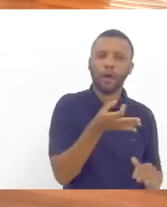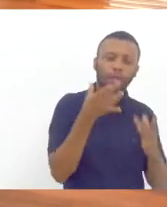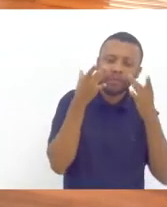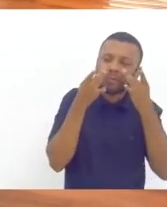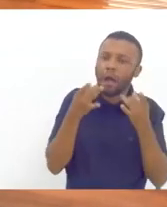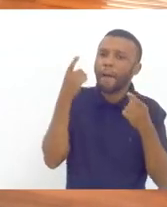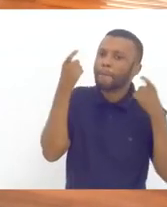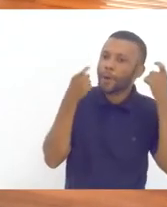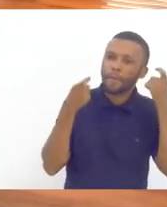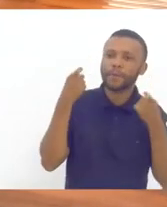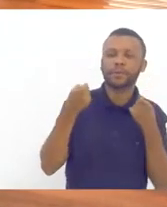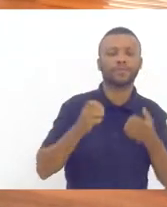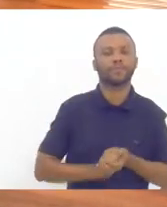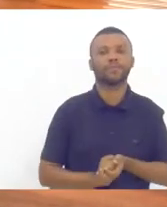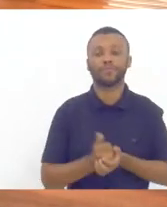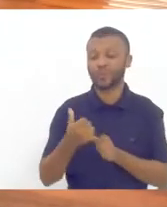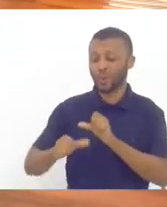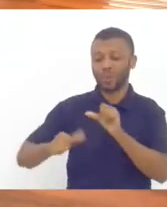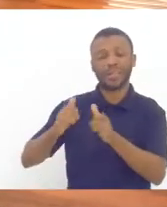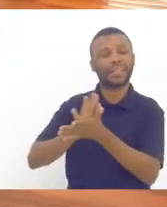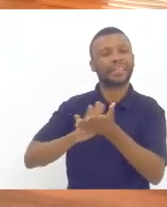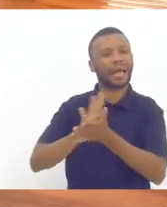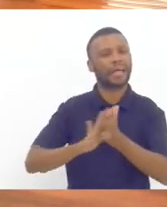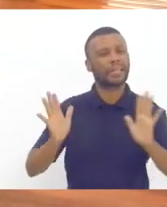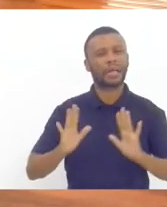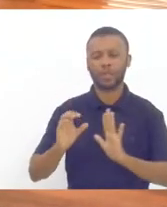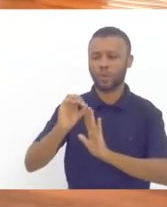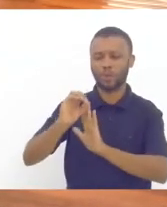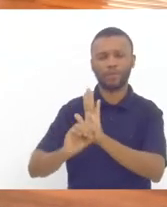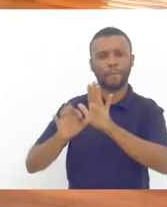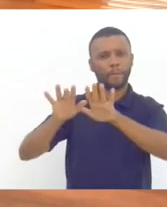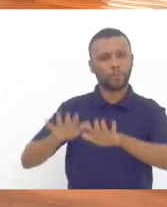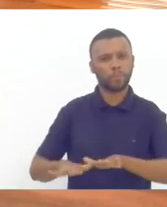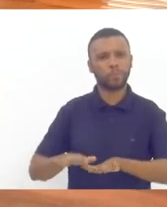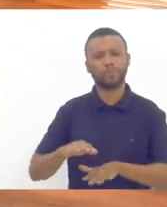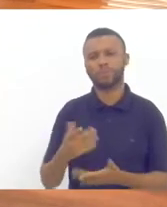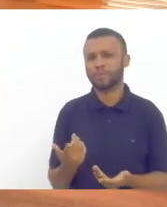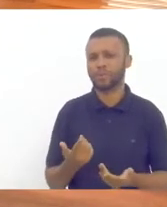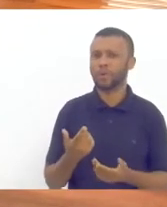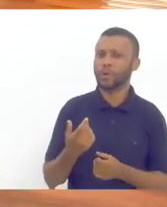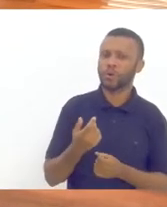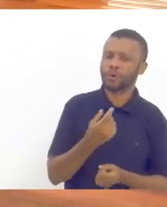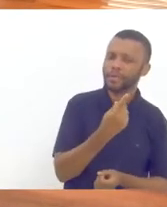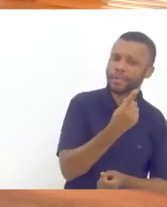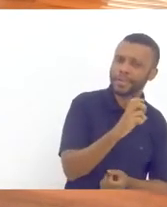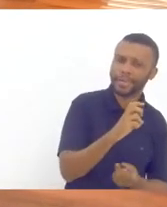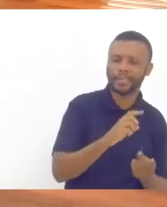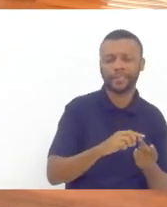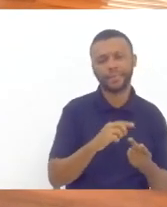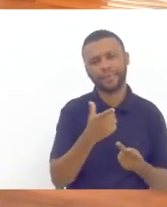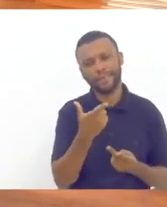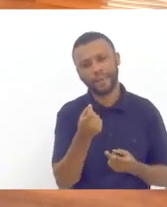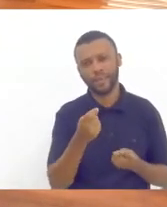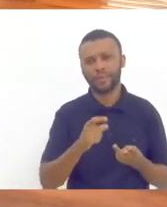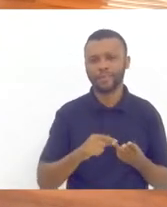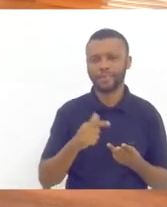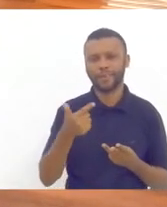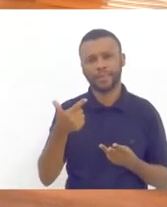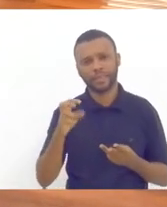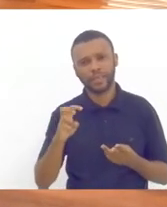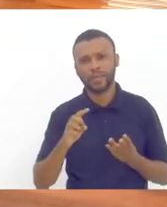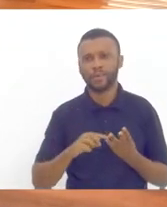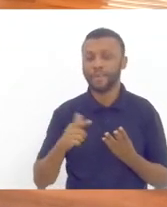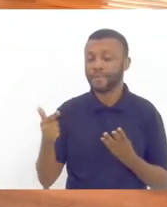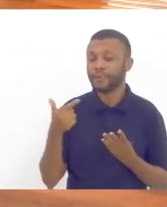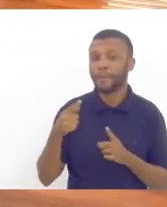preocupação. Não altera nada no ofício ter 15, 20, 22, 25, qualquer prazo, mas para o consenso... A